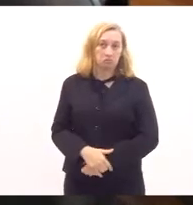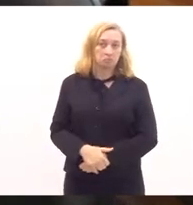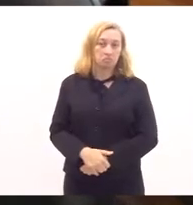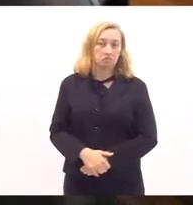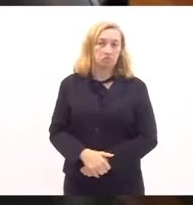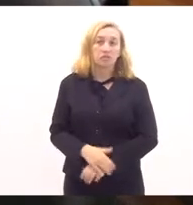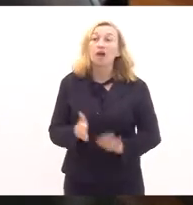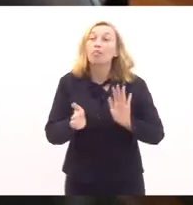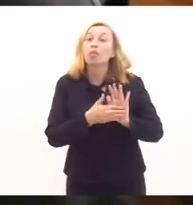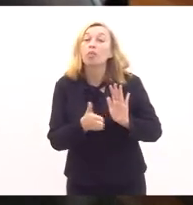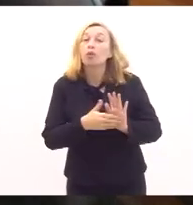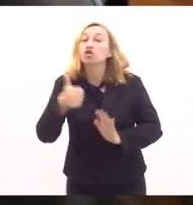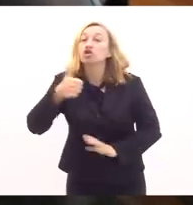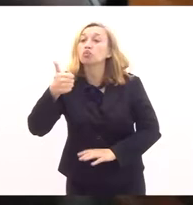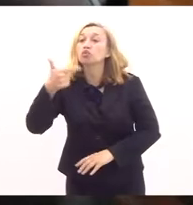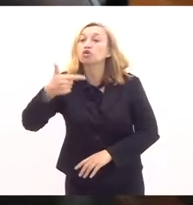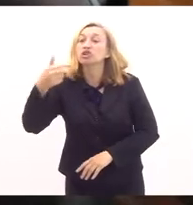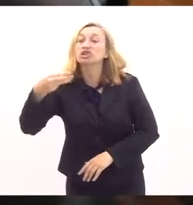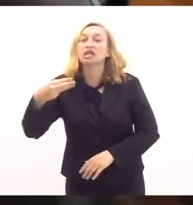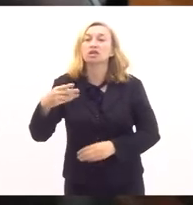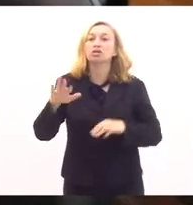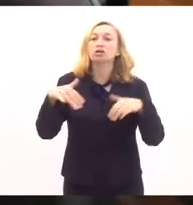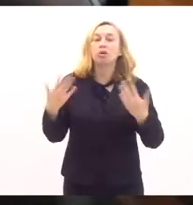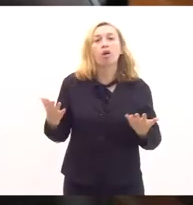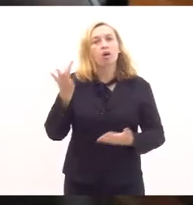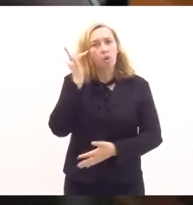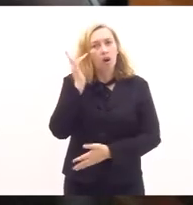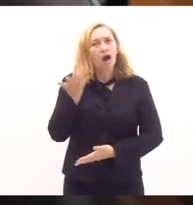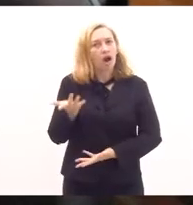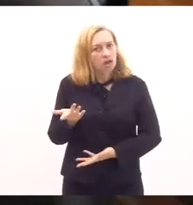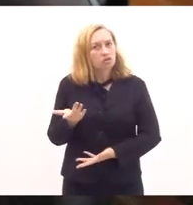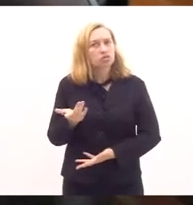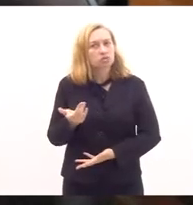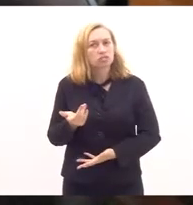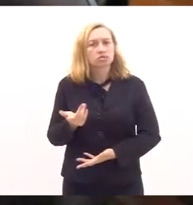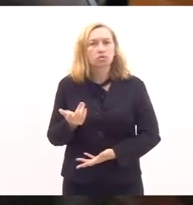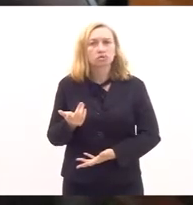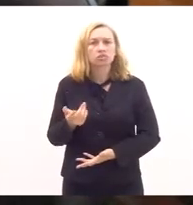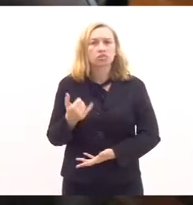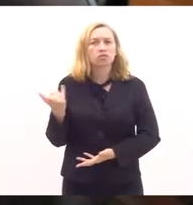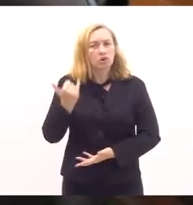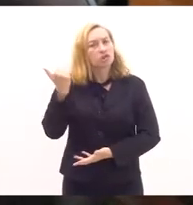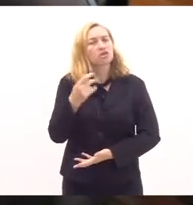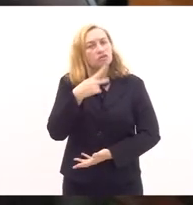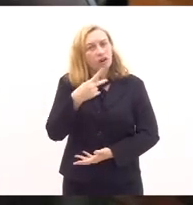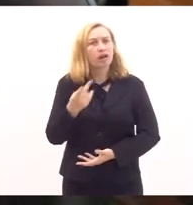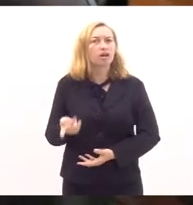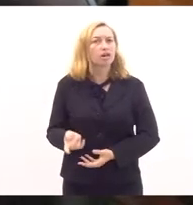A proposta 1, 2 e 3. Eu acho que tem que, como esse aqui é uma